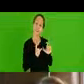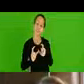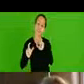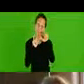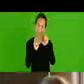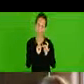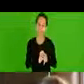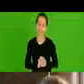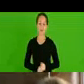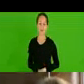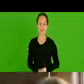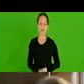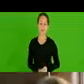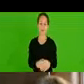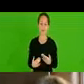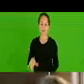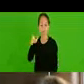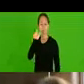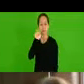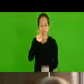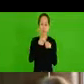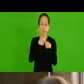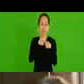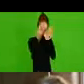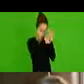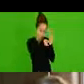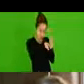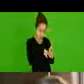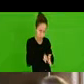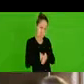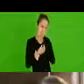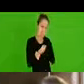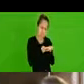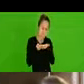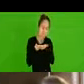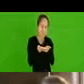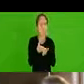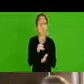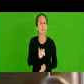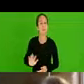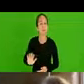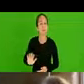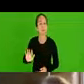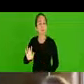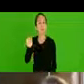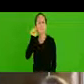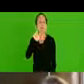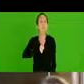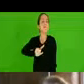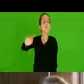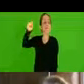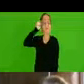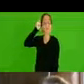então, ela está fazendo uma análise profunda dessas imagens. Ela está problematizando aqueles